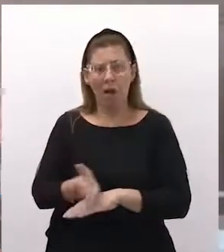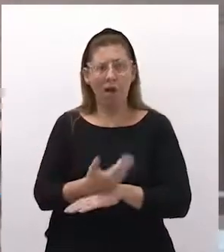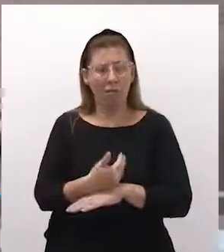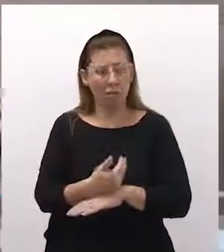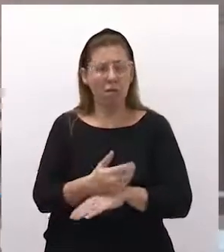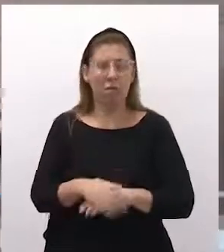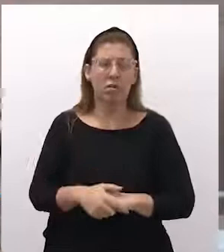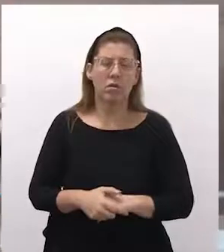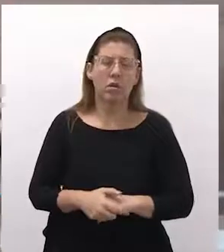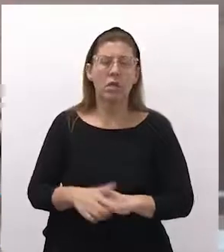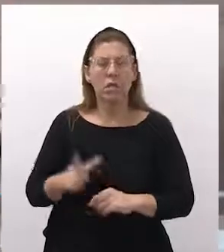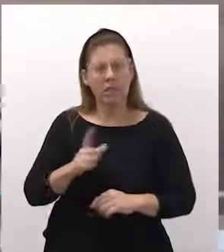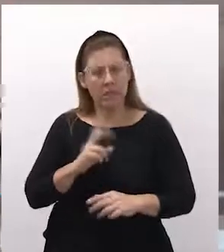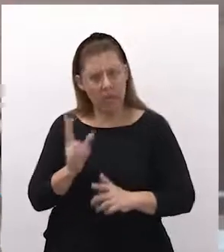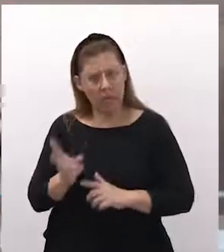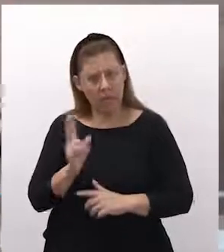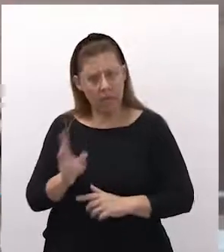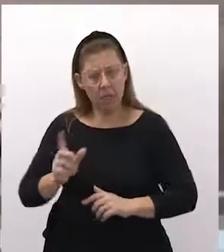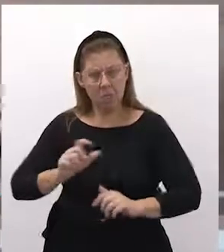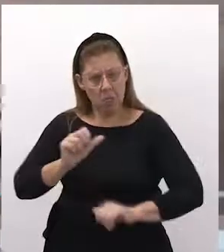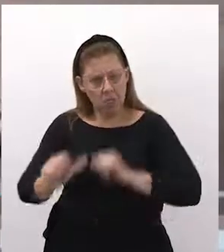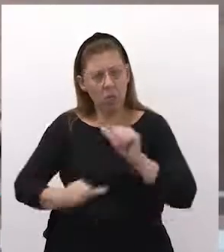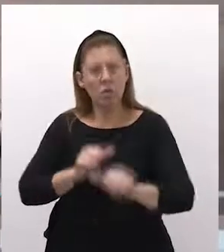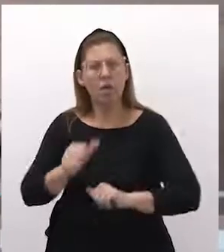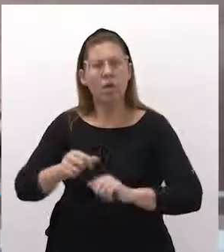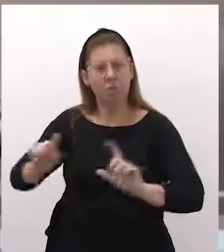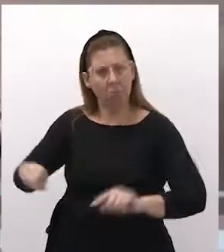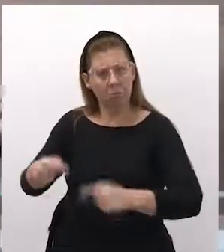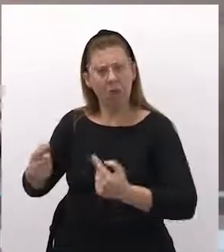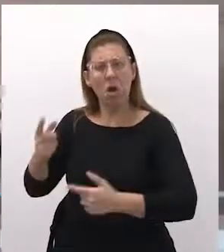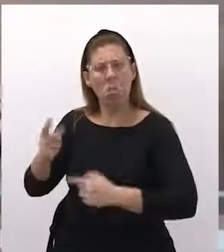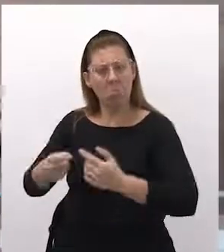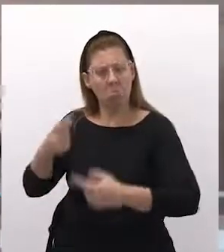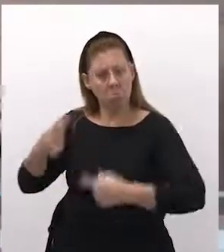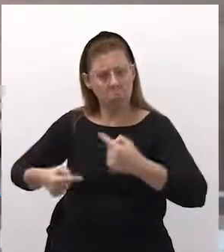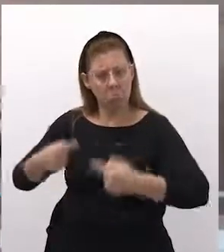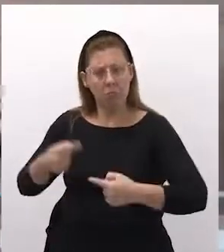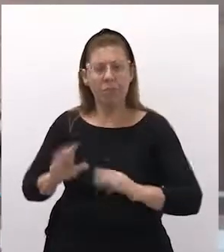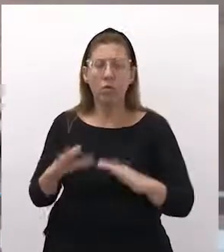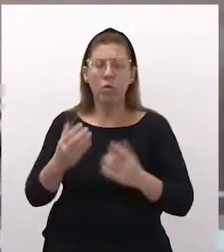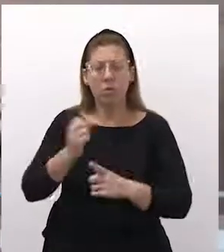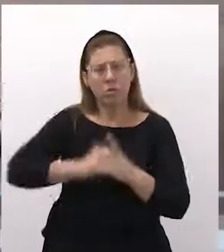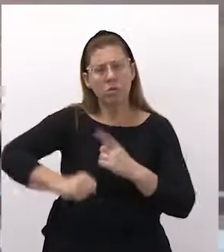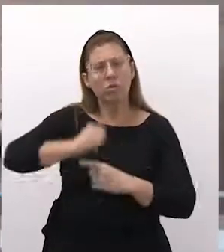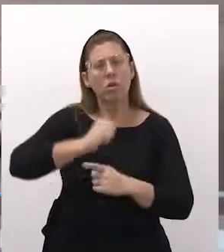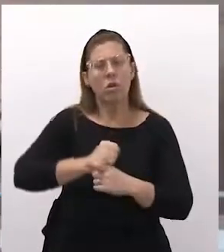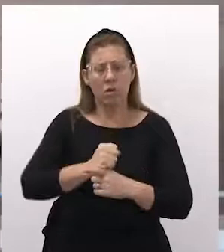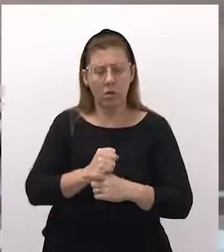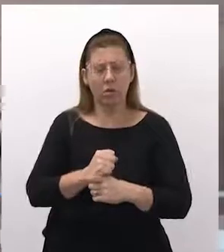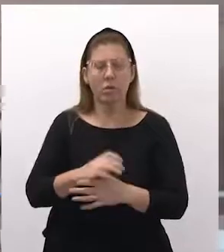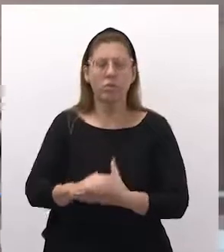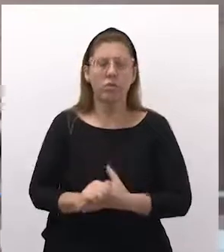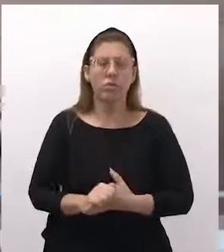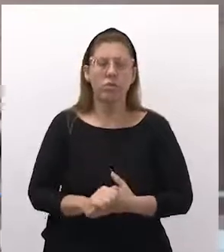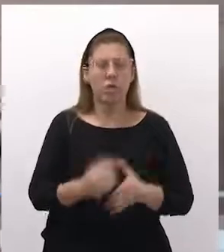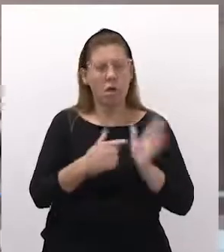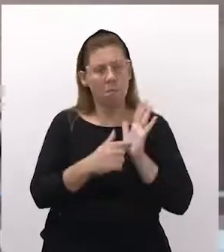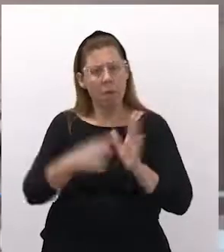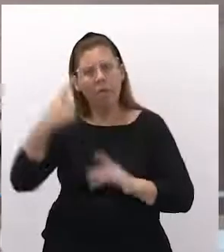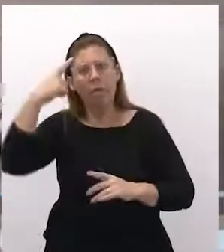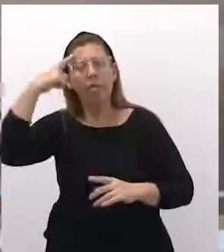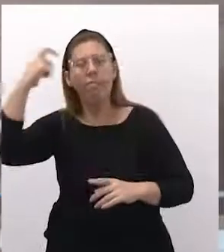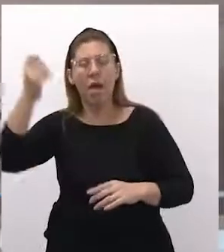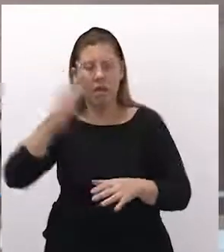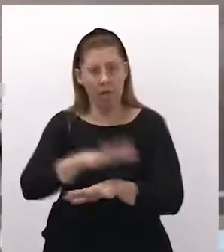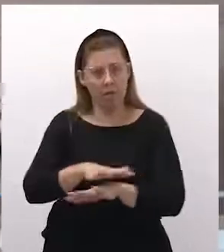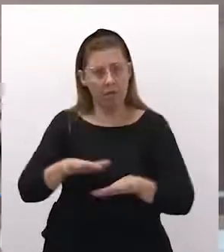sempre em mobilidade e em disputa. E quando a sociologia da infância traz essa ideia de